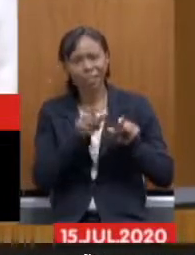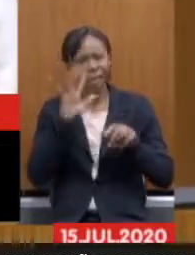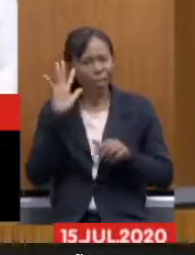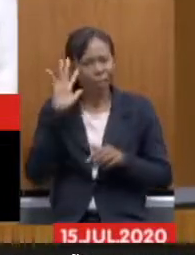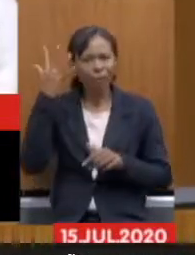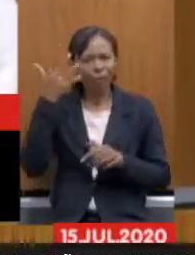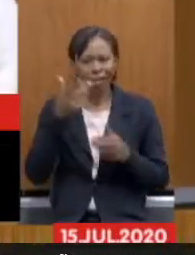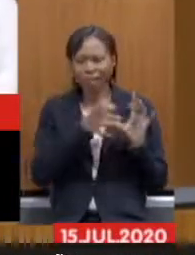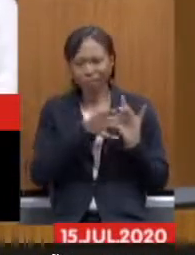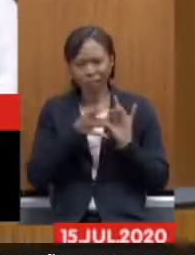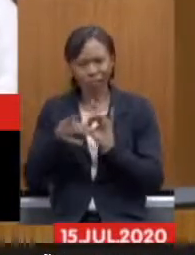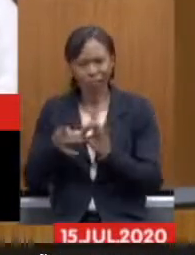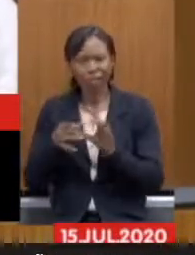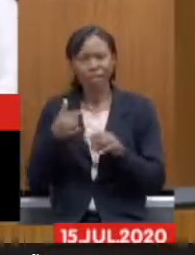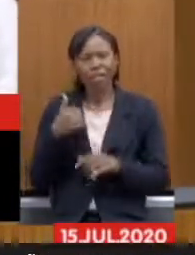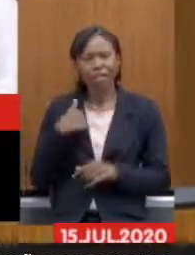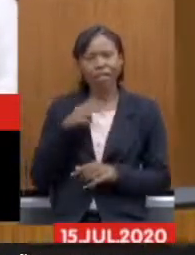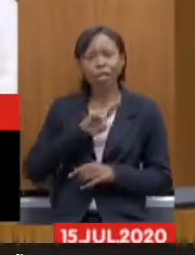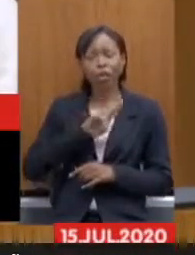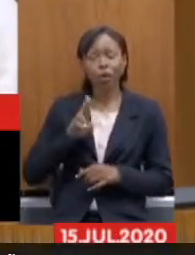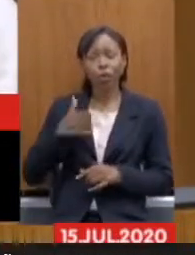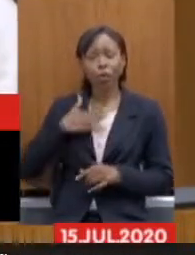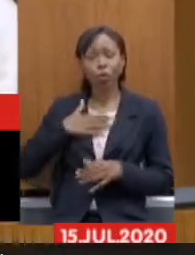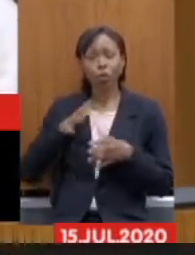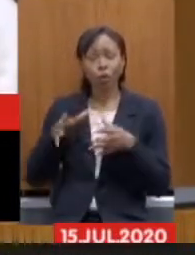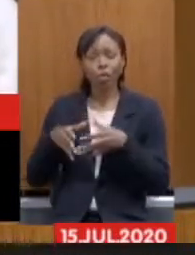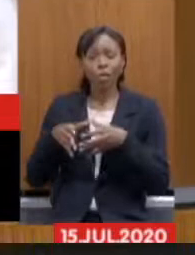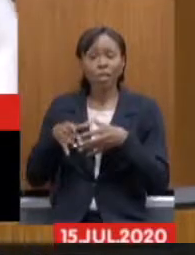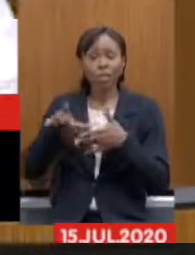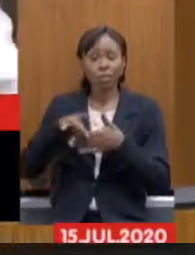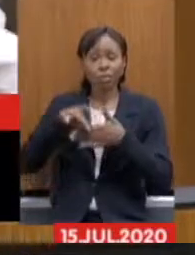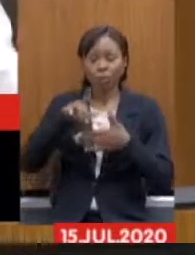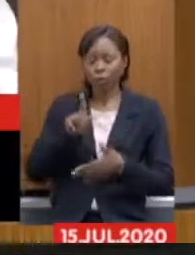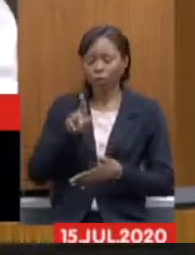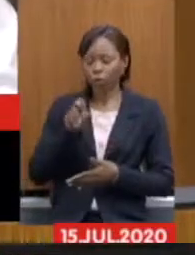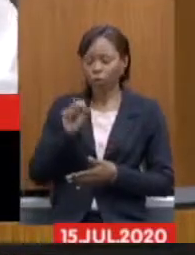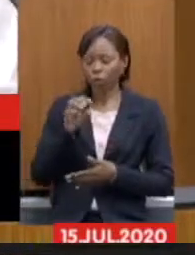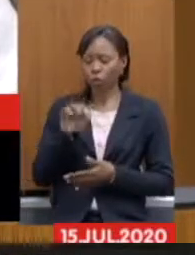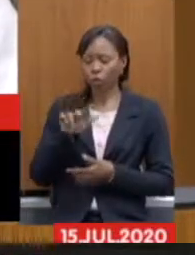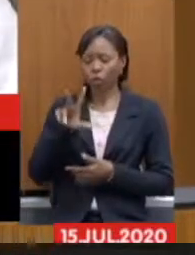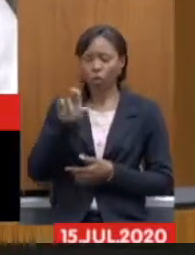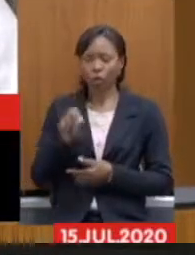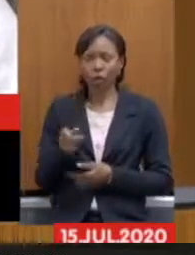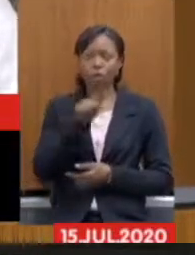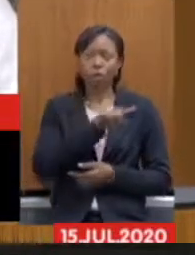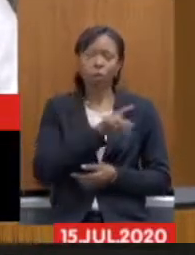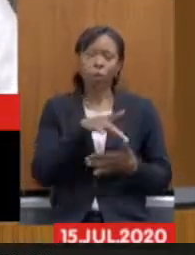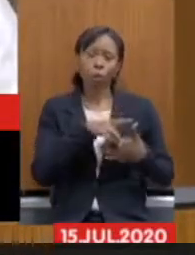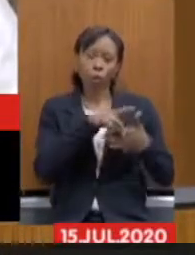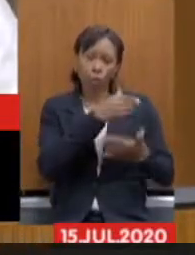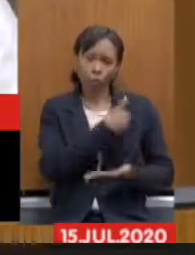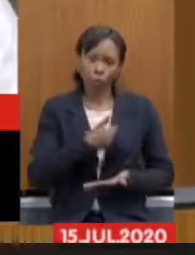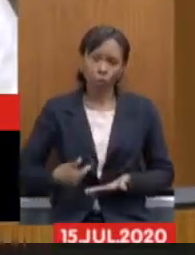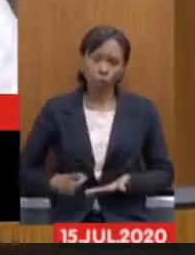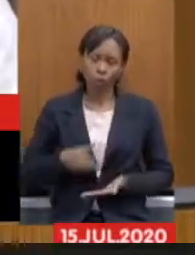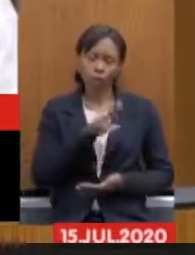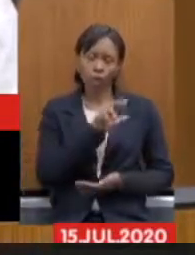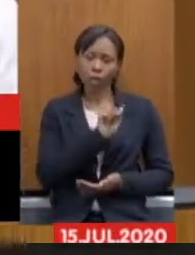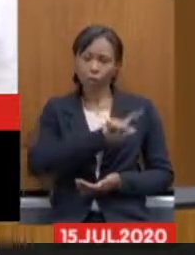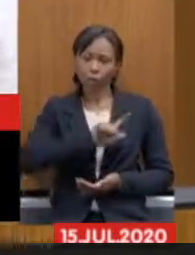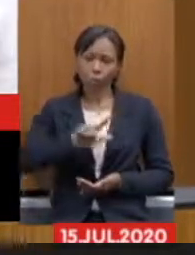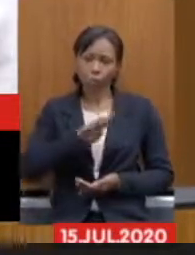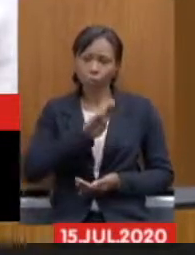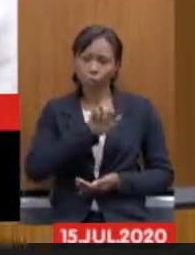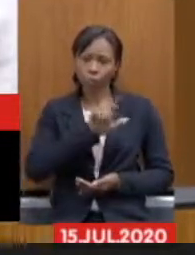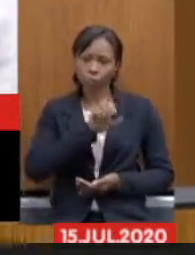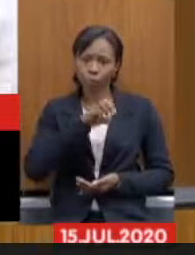eu passo em nome do líder nosso bloco deputado gustavo valadares também do nosso líder de governo que tá que presente de tacar o belém